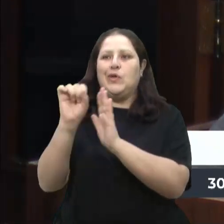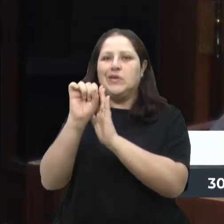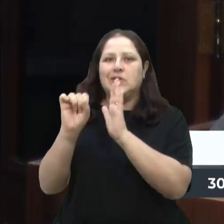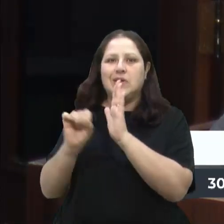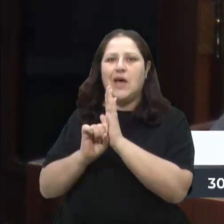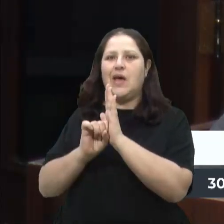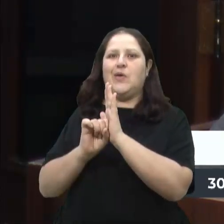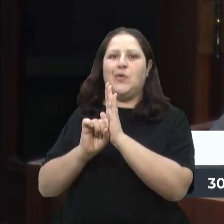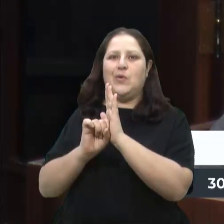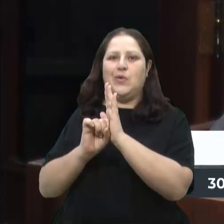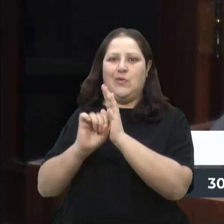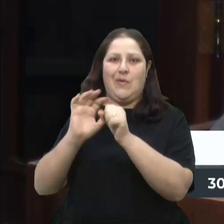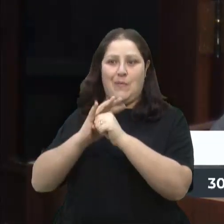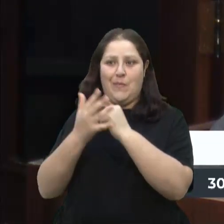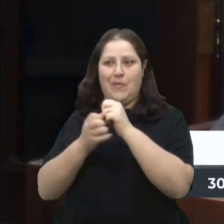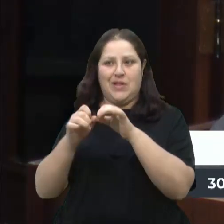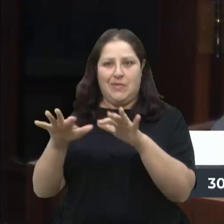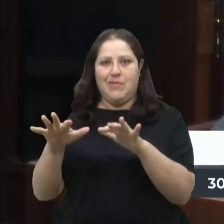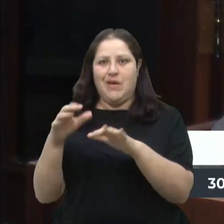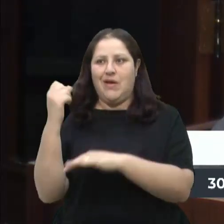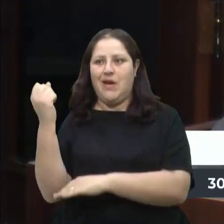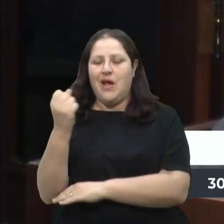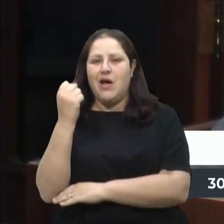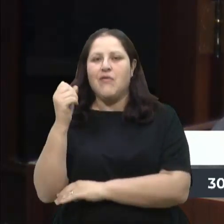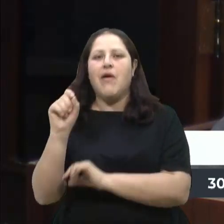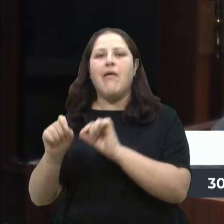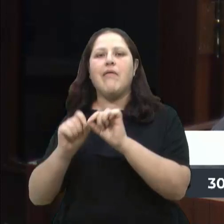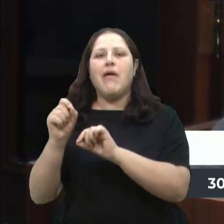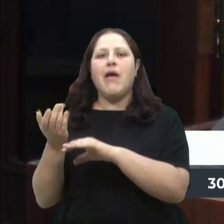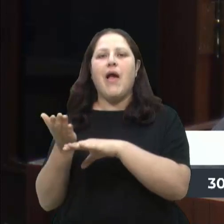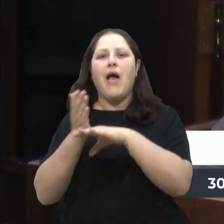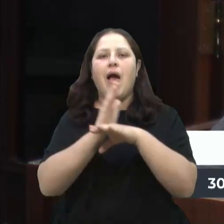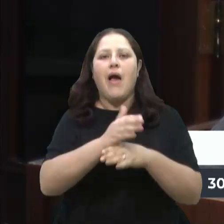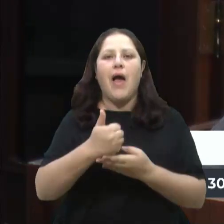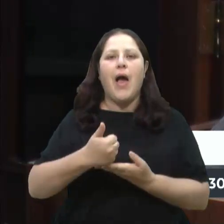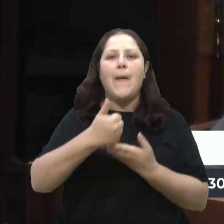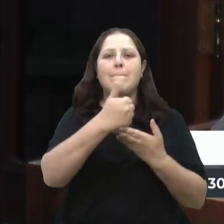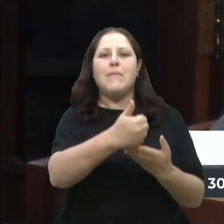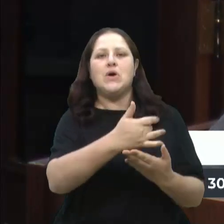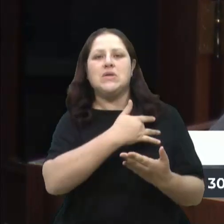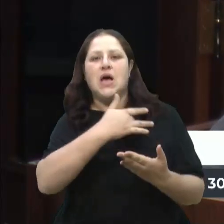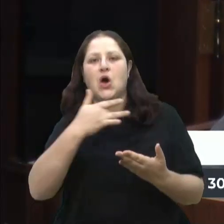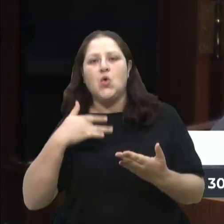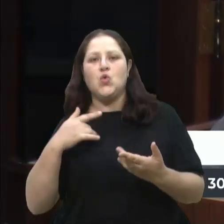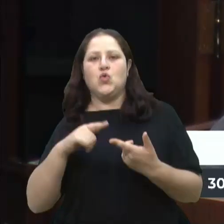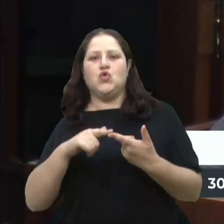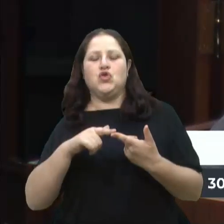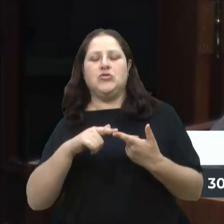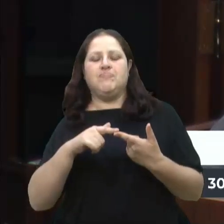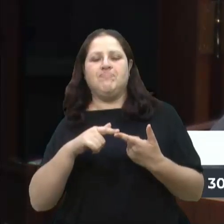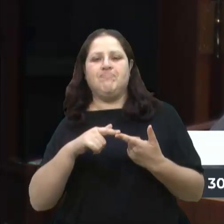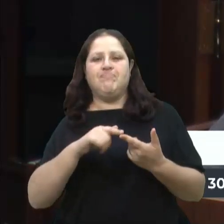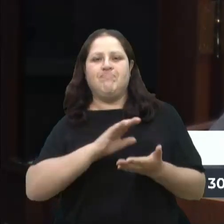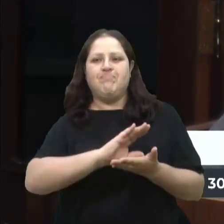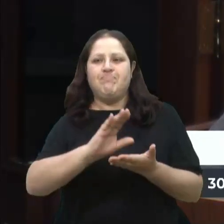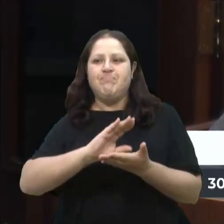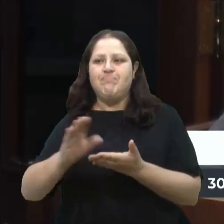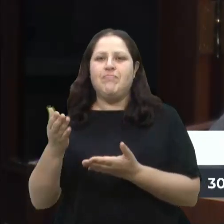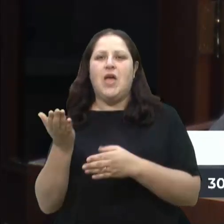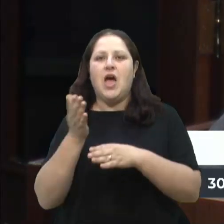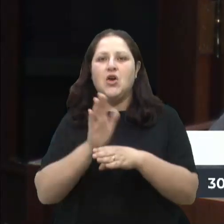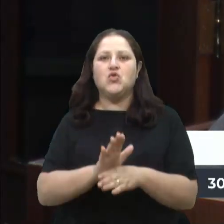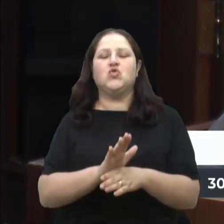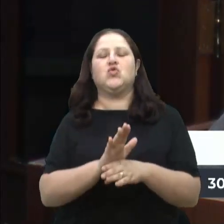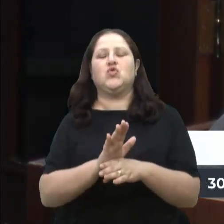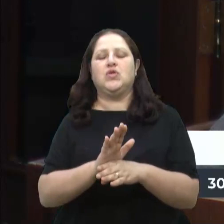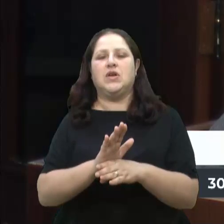a gente viu que quem sustentou o Brasil, quem bancou a nossa saúde, quem salvou milhões de vidas,